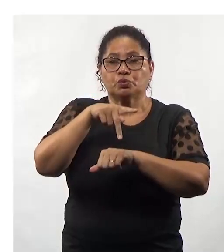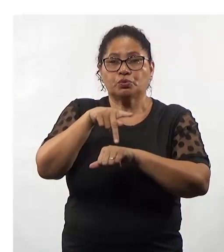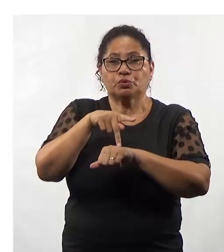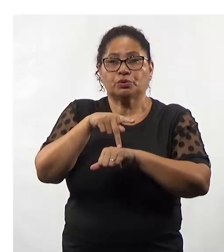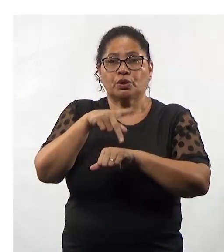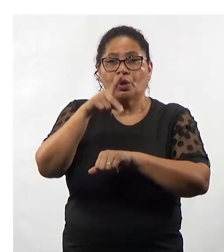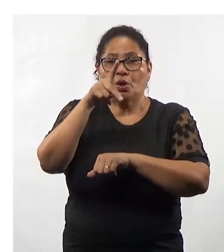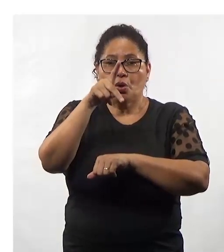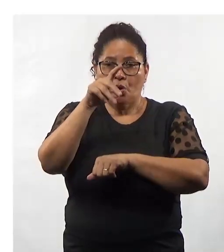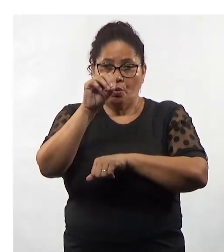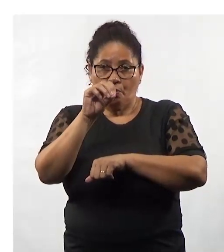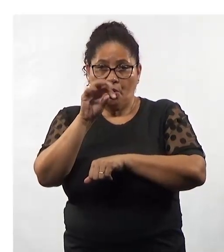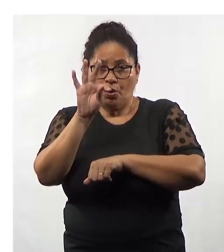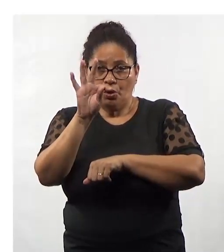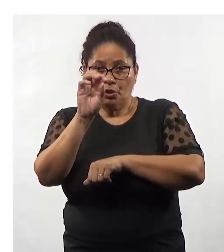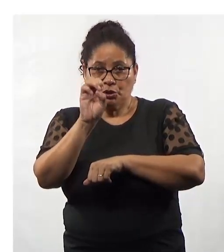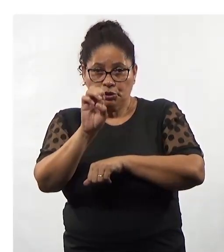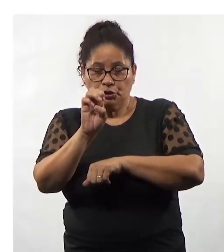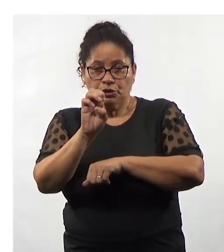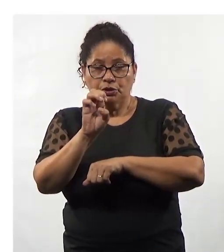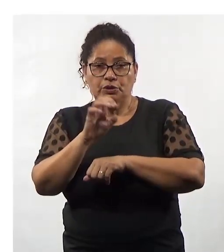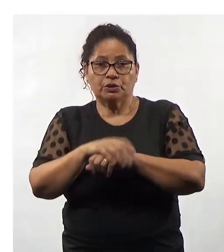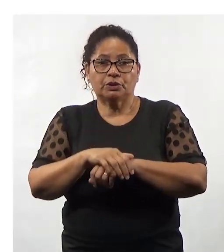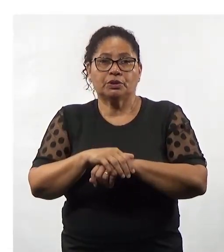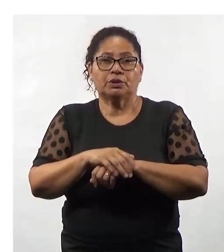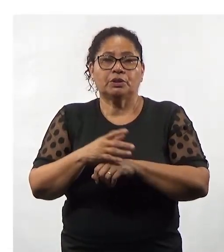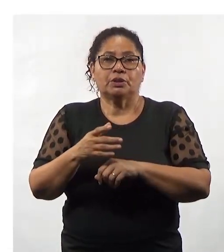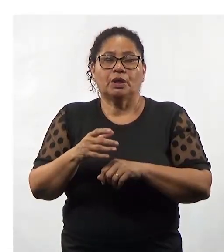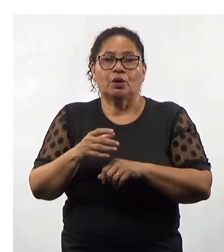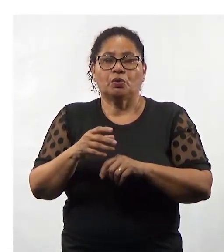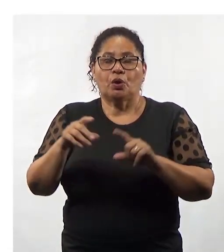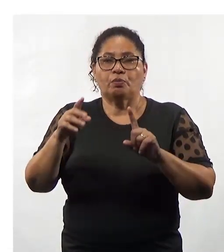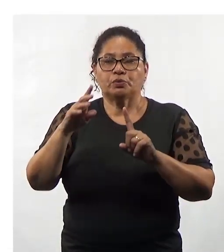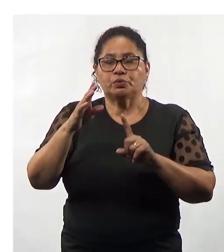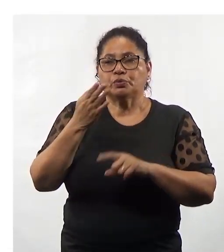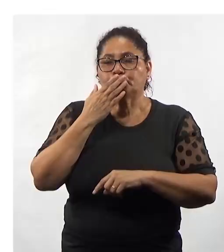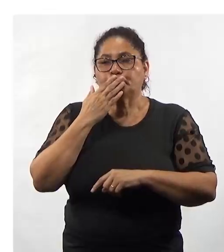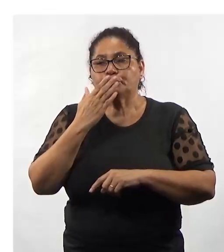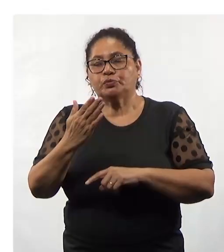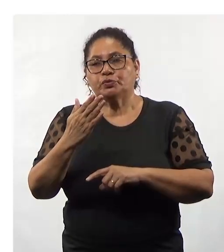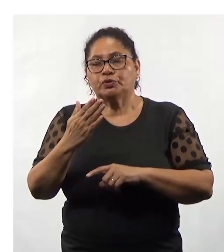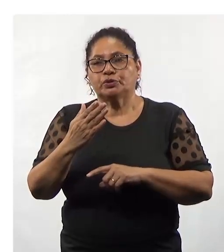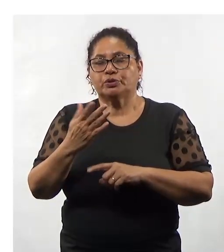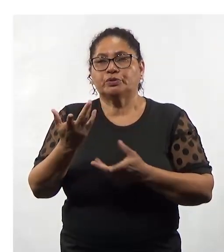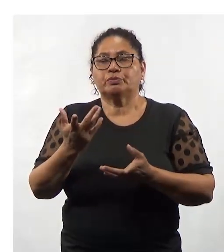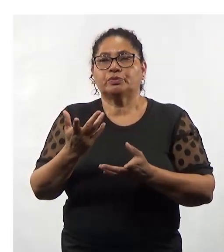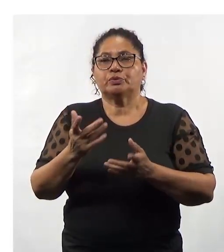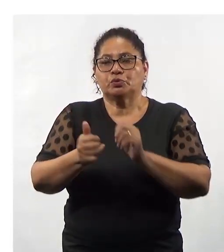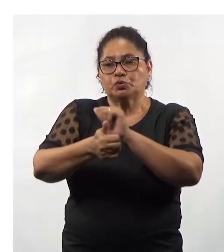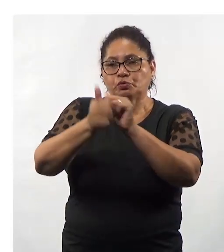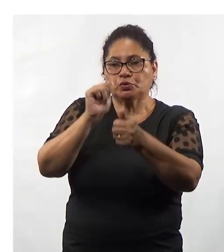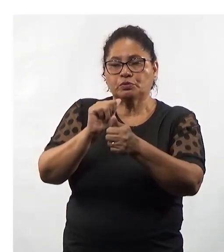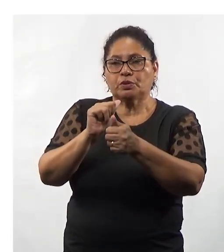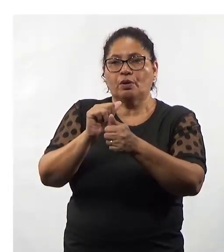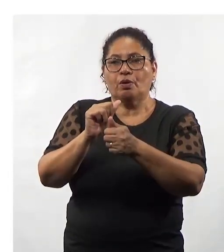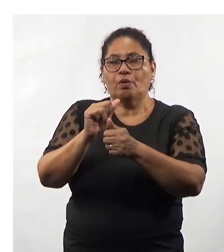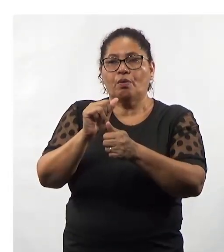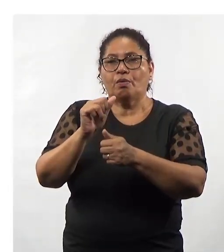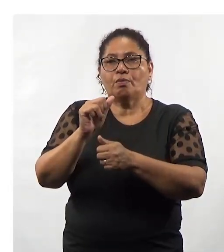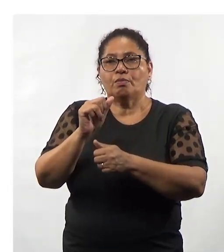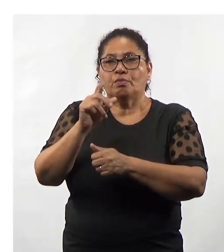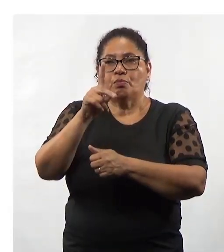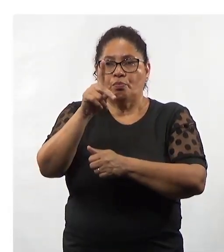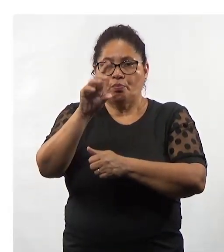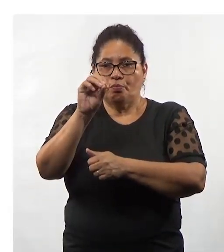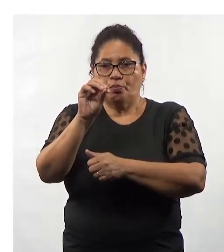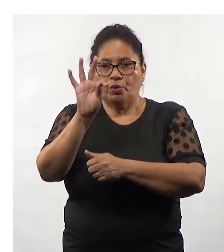nome pote, né? Então a gente coloca o nome dos times, das seleções ou dos times, nos potes, e